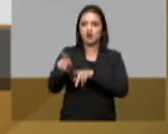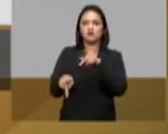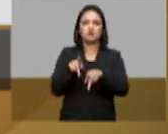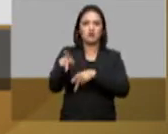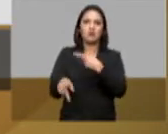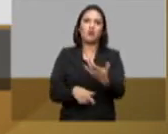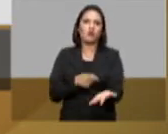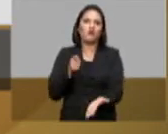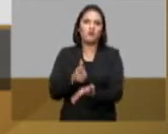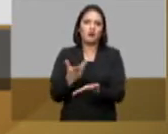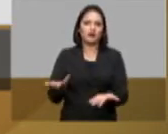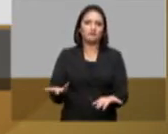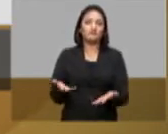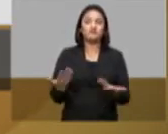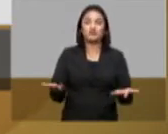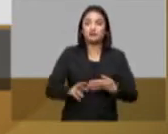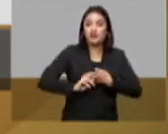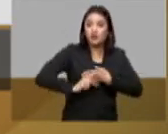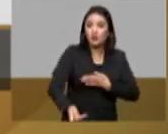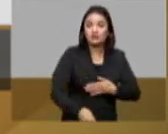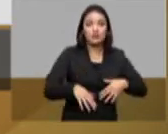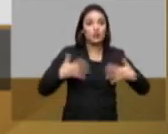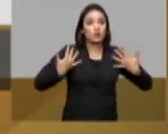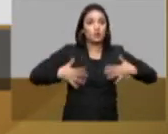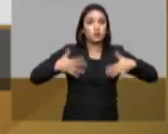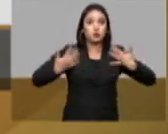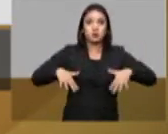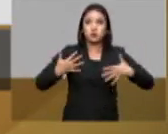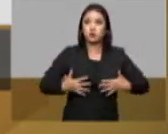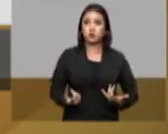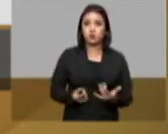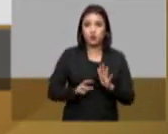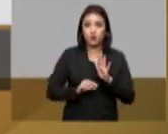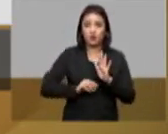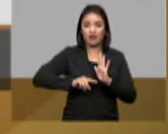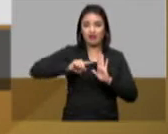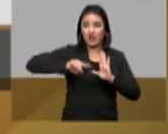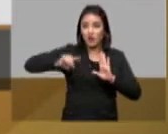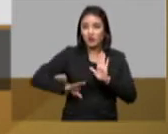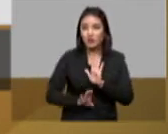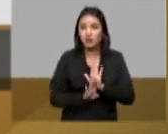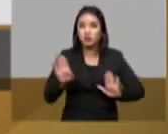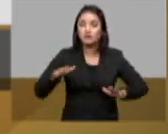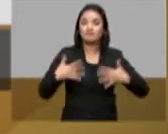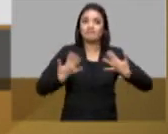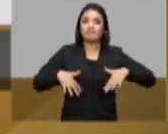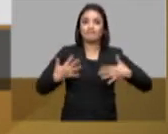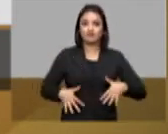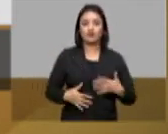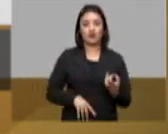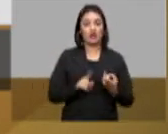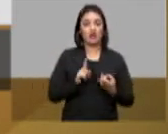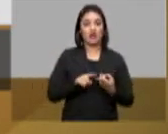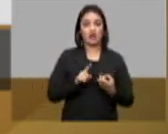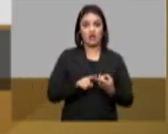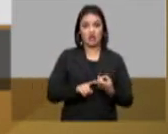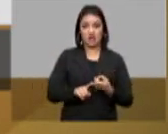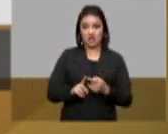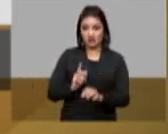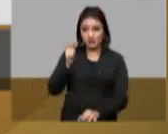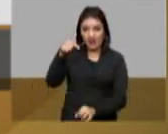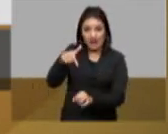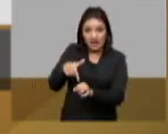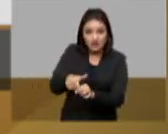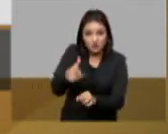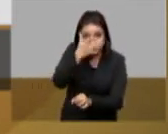população. Aqui nós teríamos consequências gravíssimas econômicas que devem ser consideradas por essa corte. Nós teríamos um aumento do preço bomba,